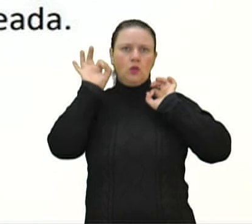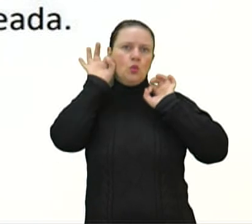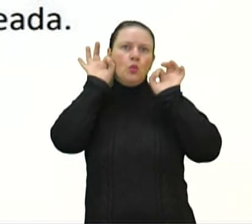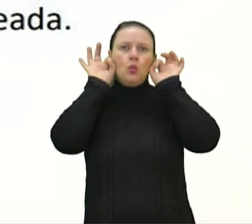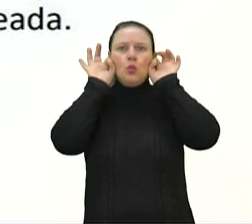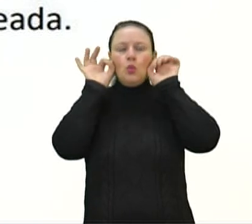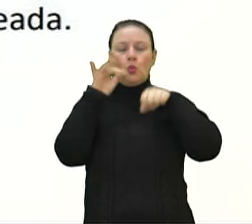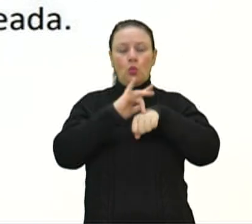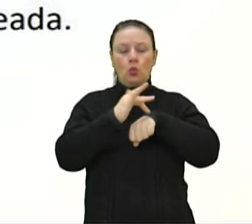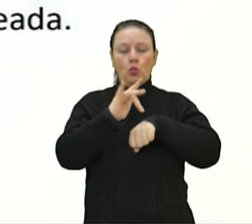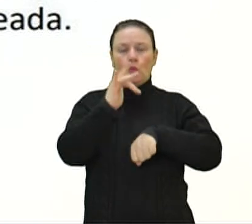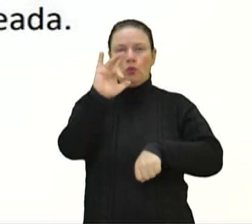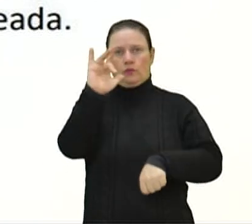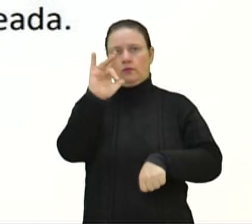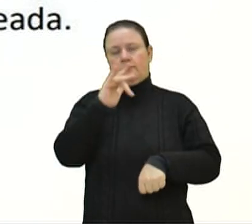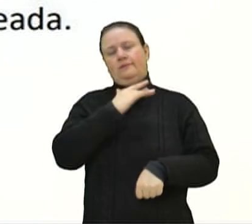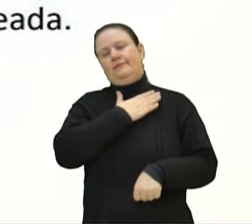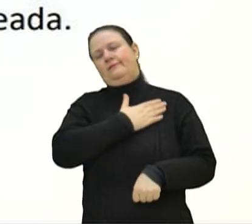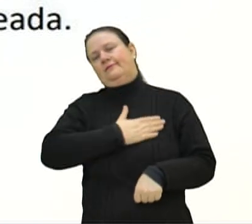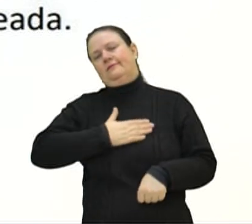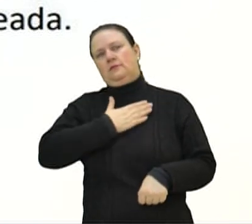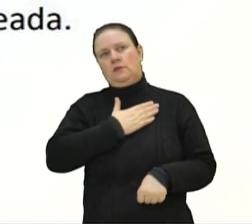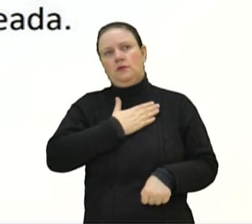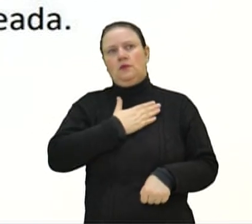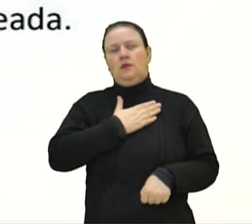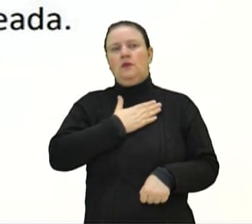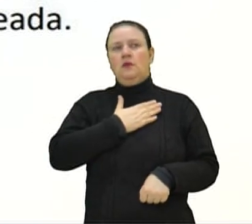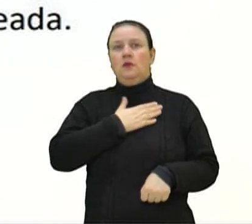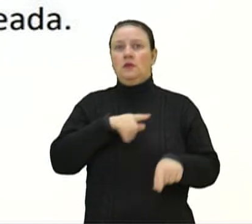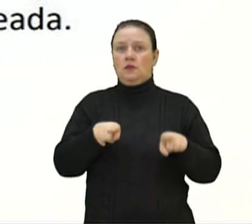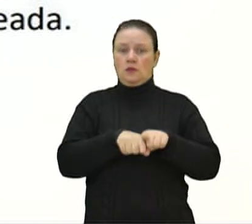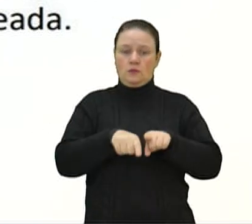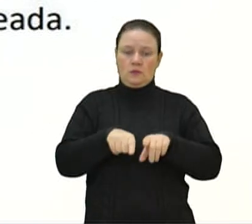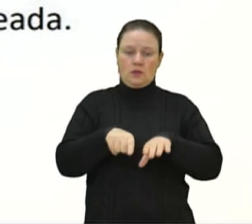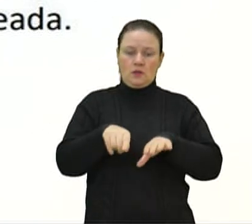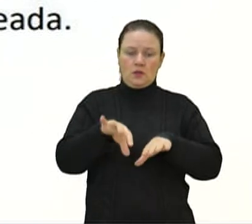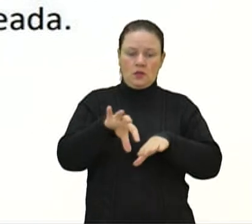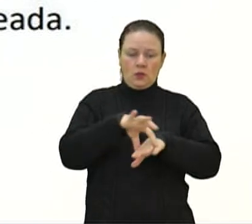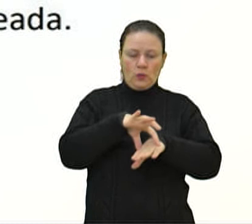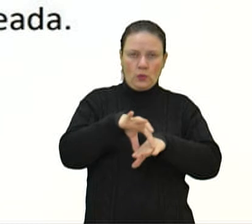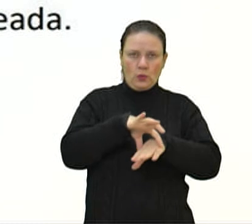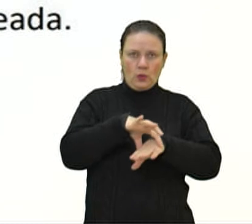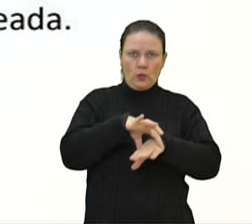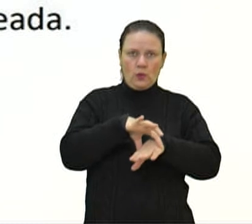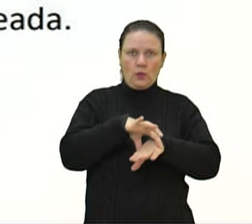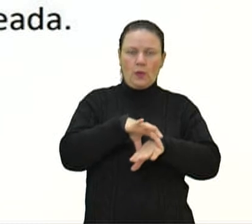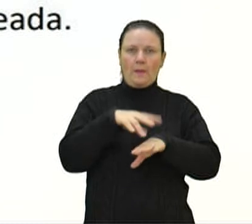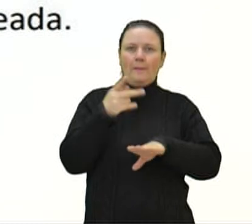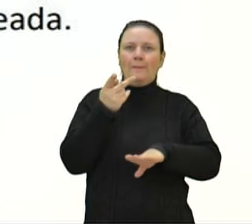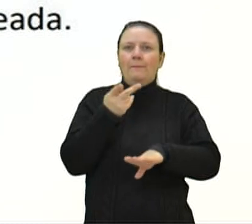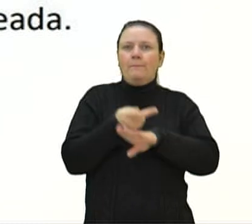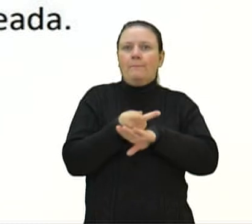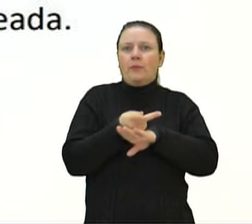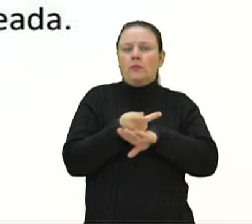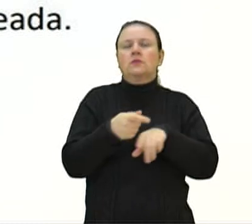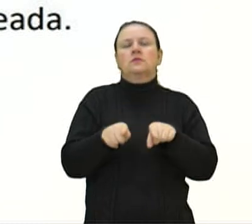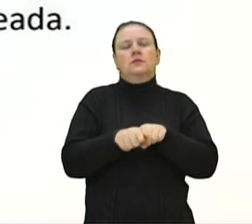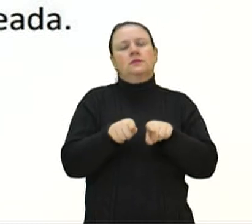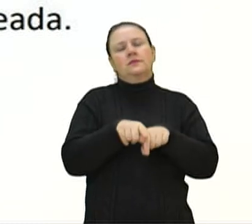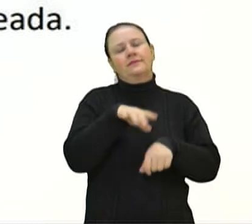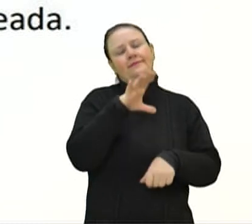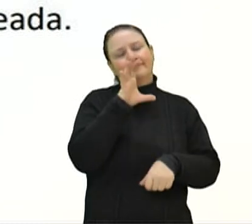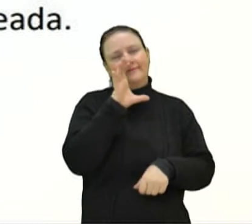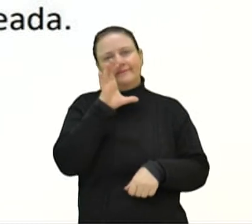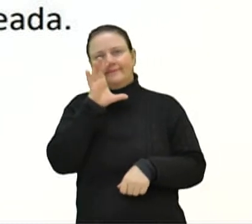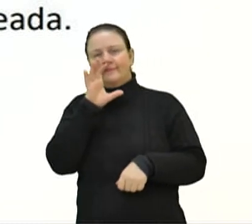então me encantam. La sandália plateada, a sandália prata, me encanta.